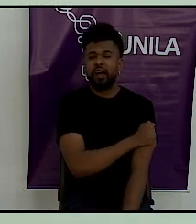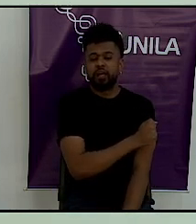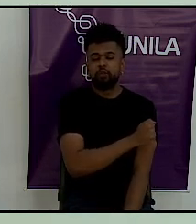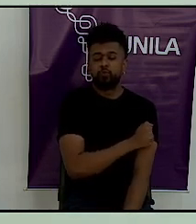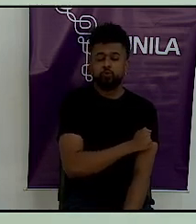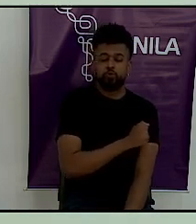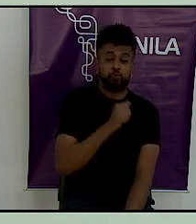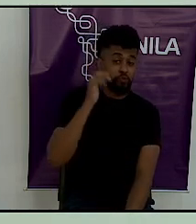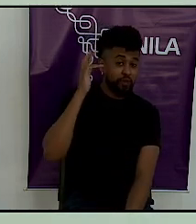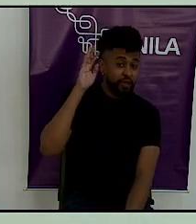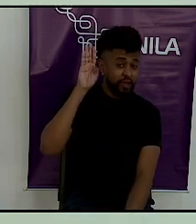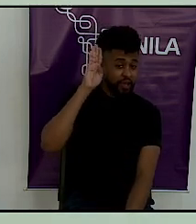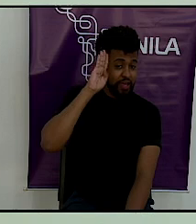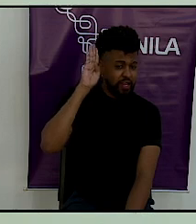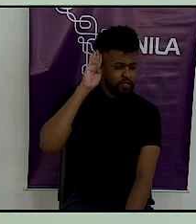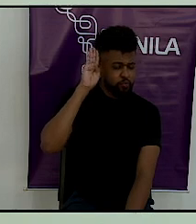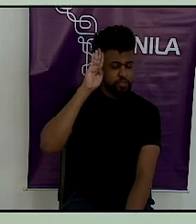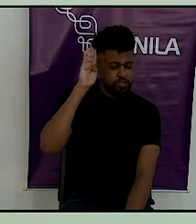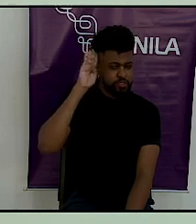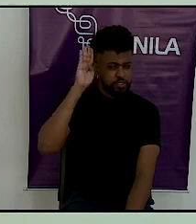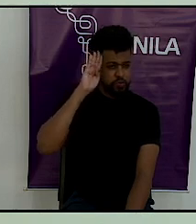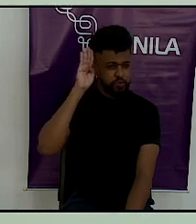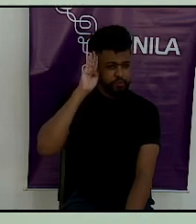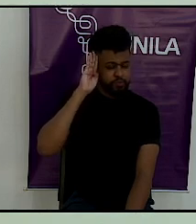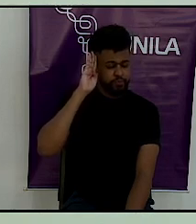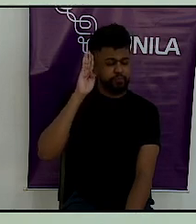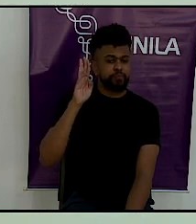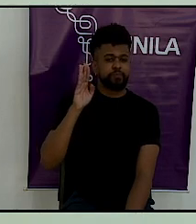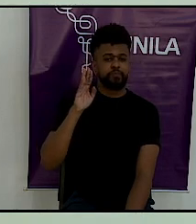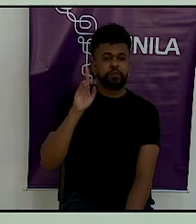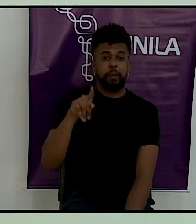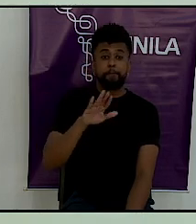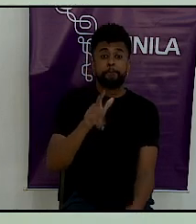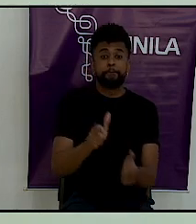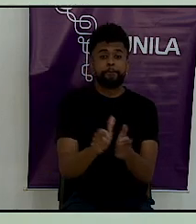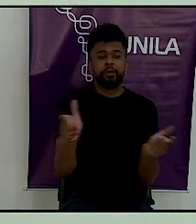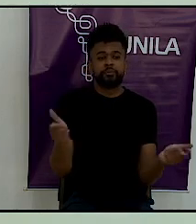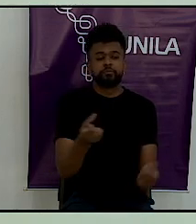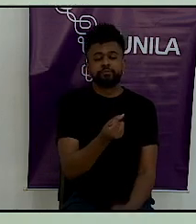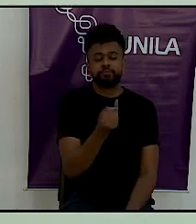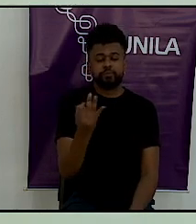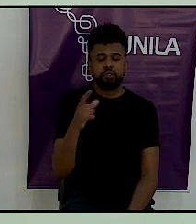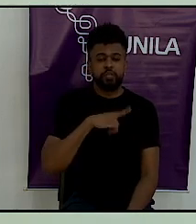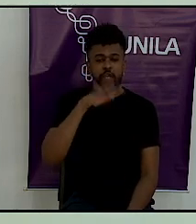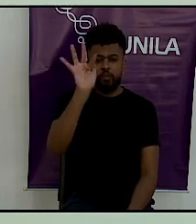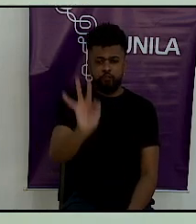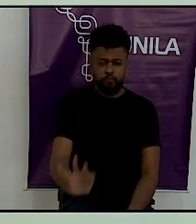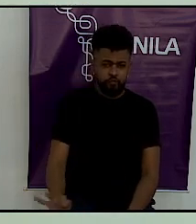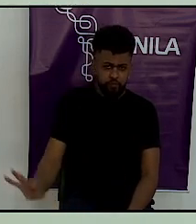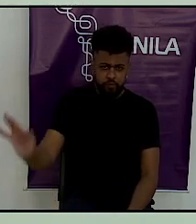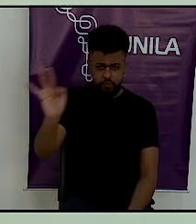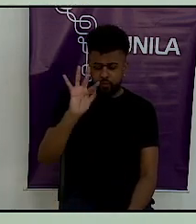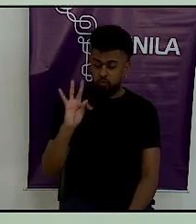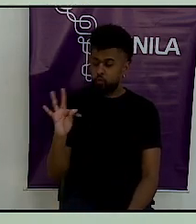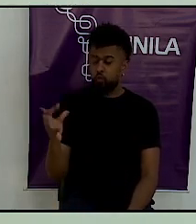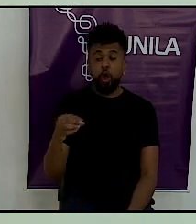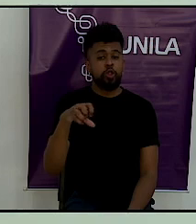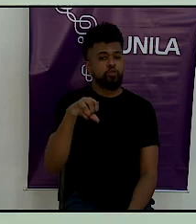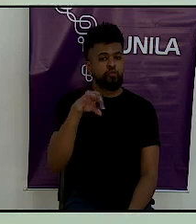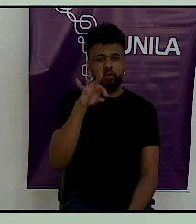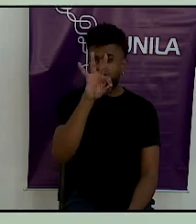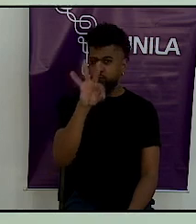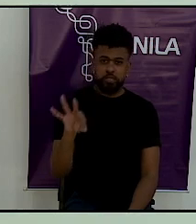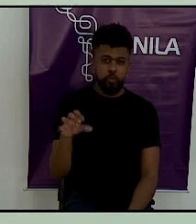da graduação é o que tem maior representatividade nessa conta, né? Se a gente pegar também as federais como um todo,